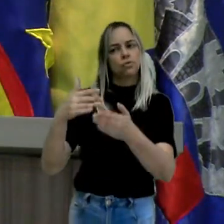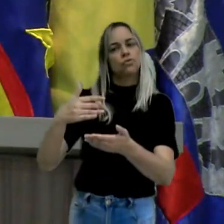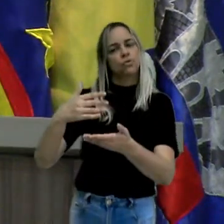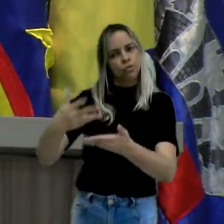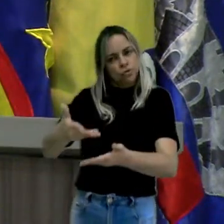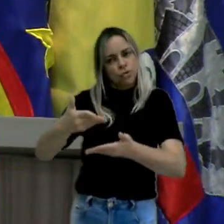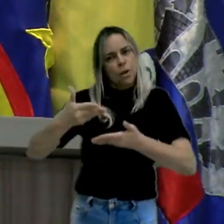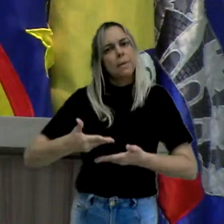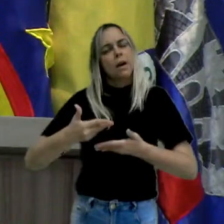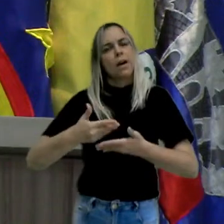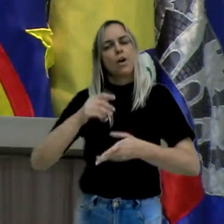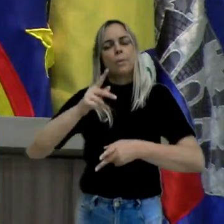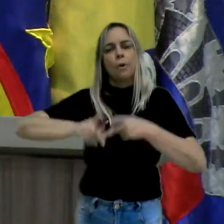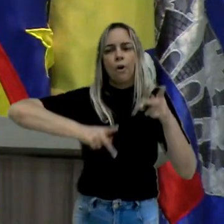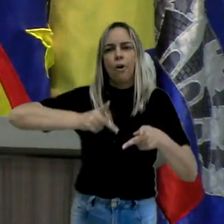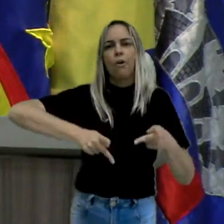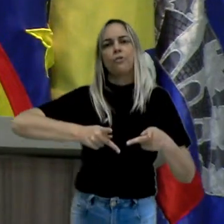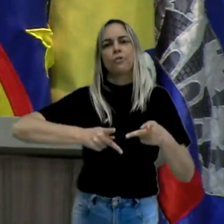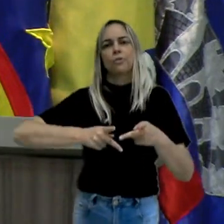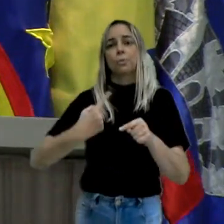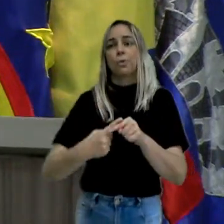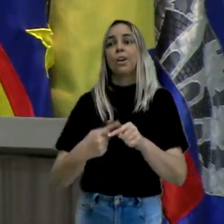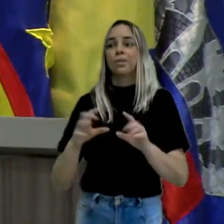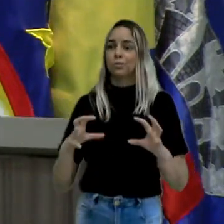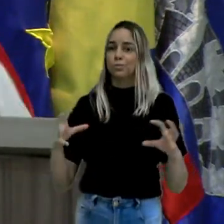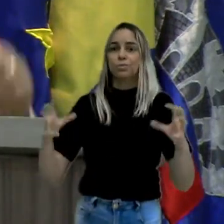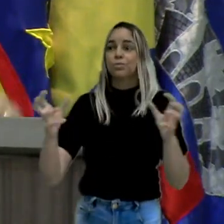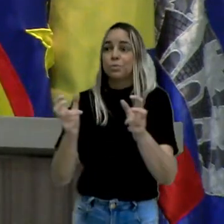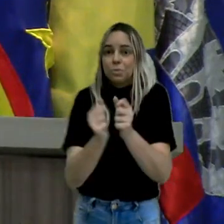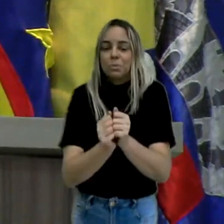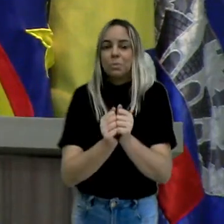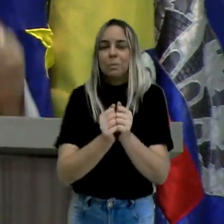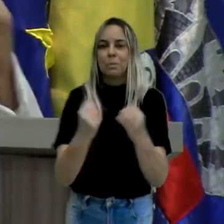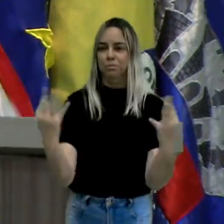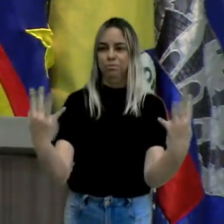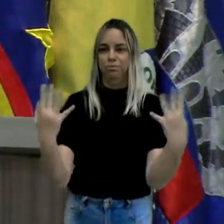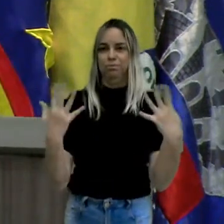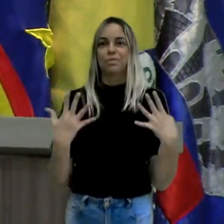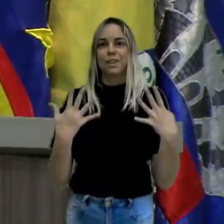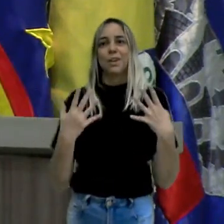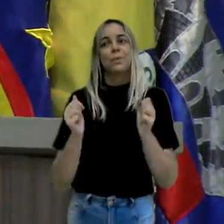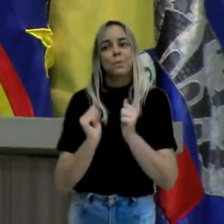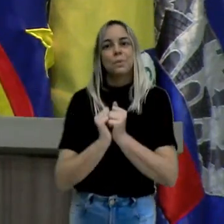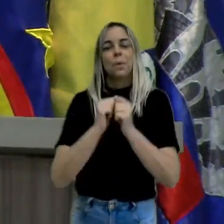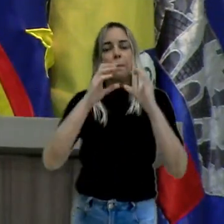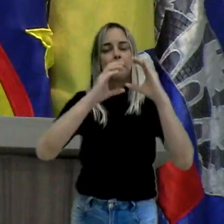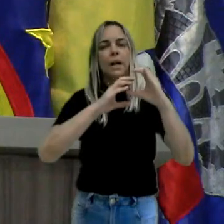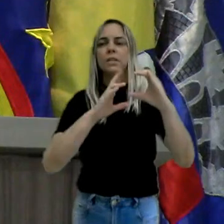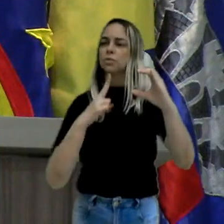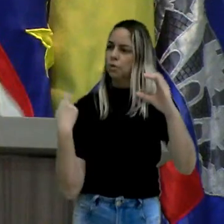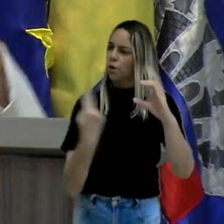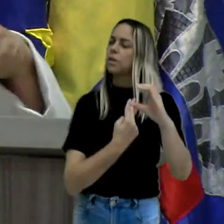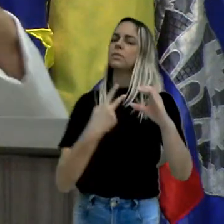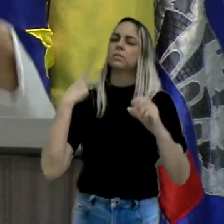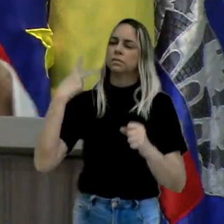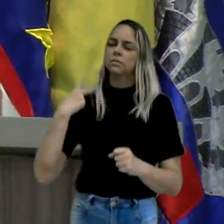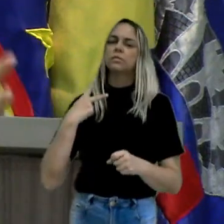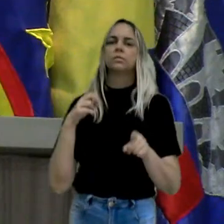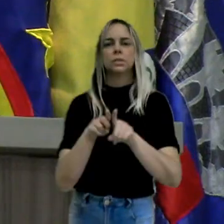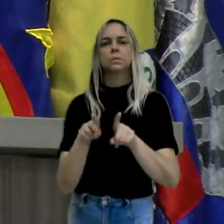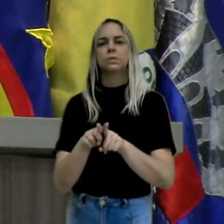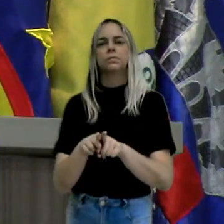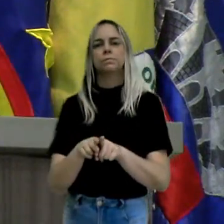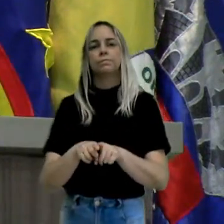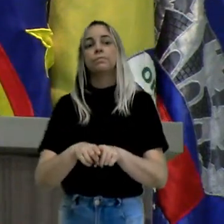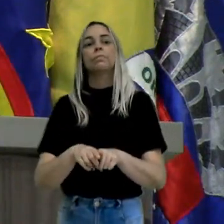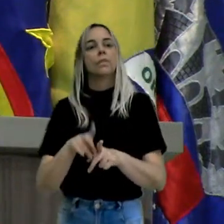chamar a população, porque quando se junta a população com o pessoal da Compesa, nós vereadores, eles vão ter que